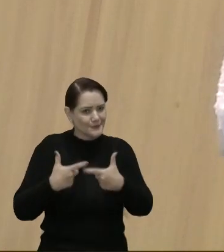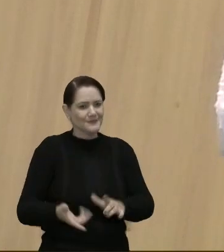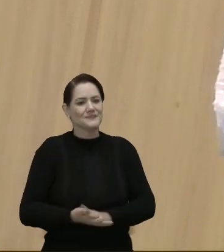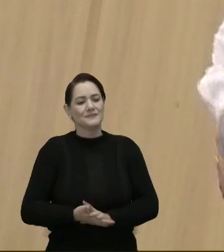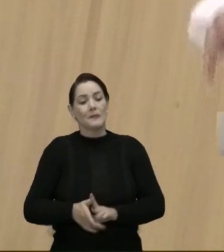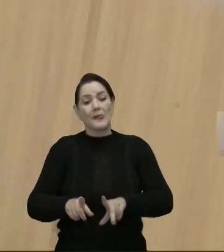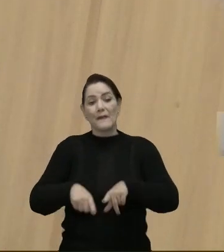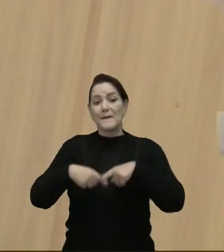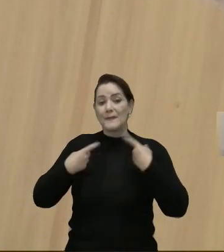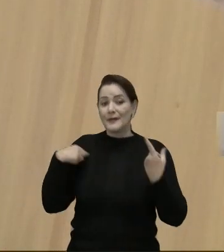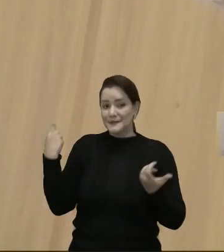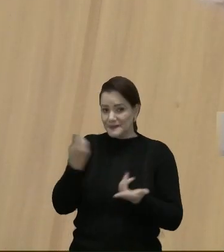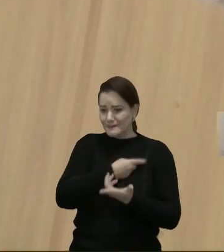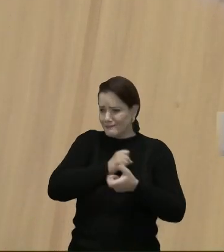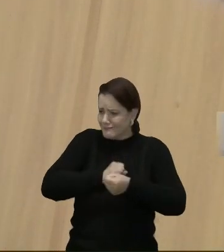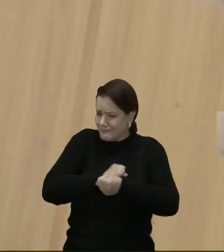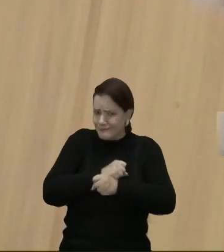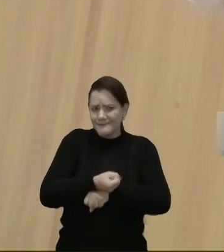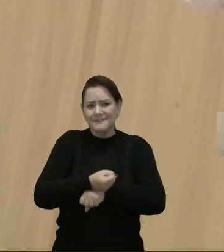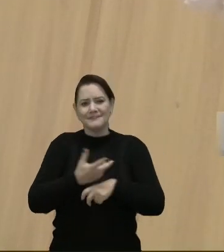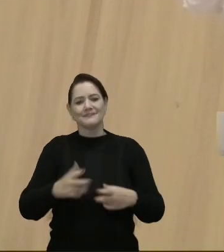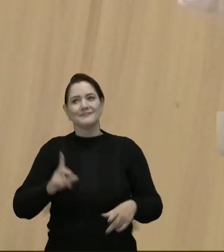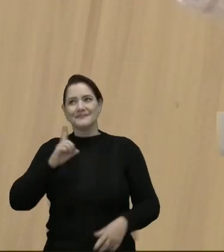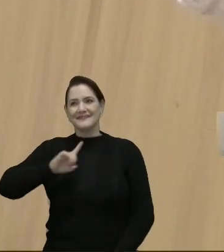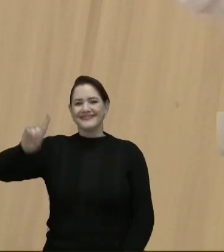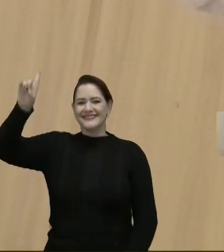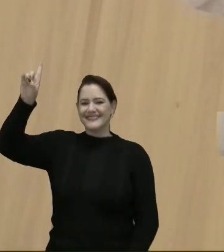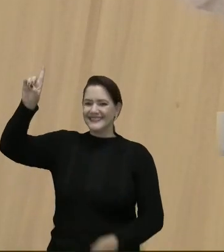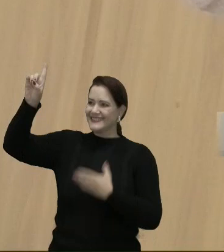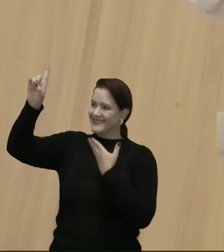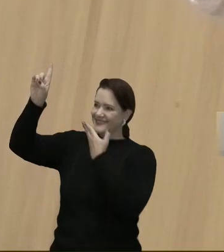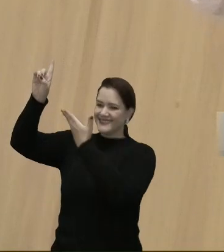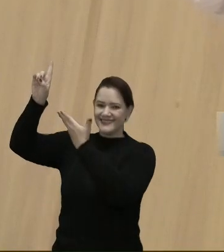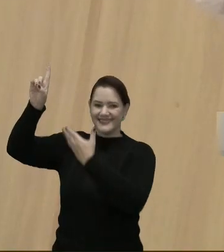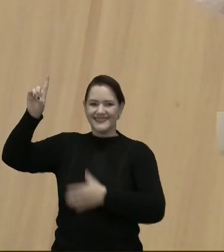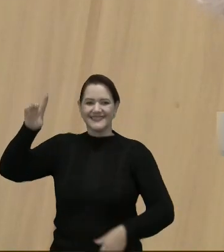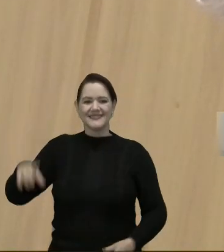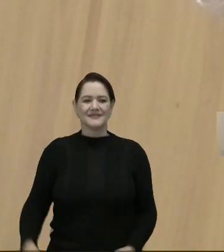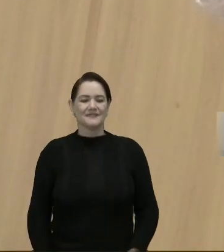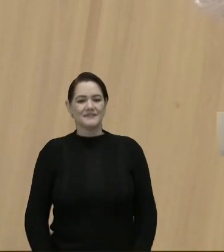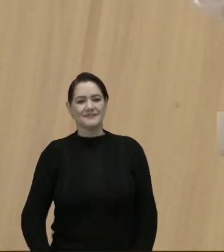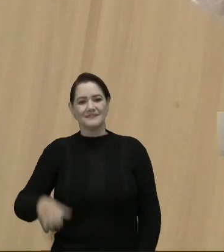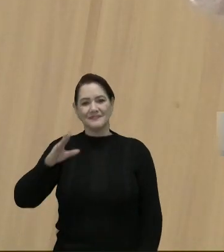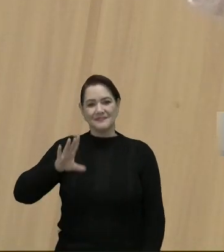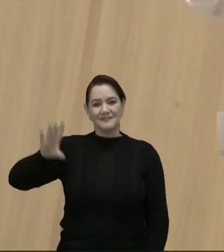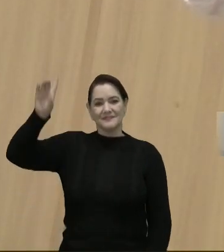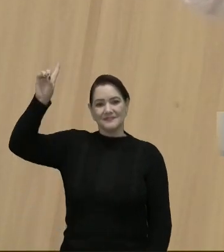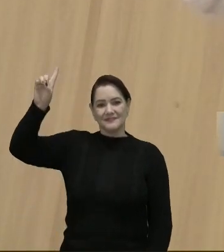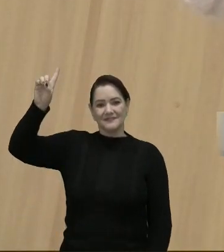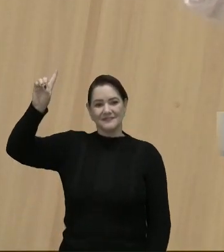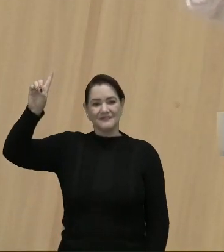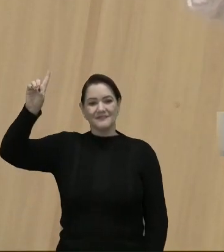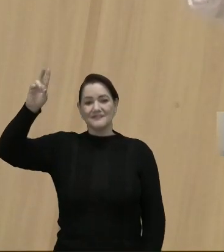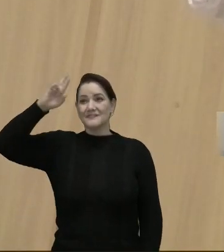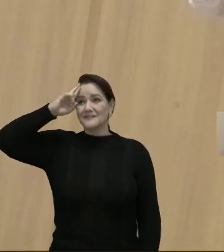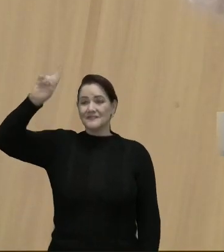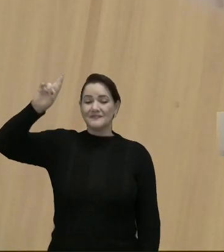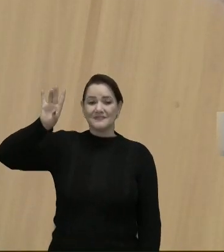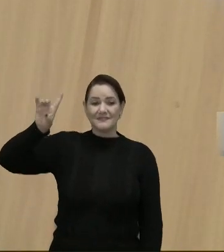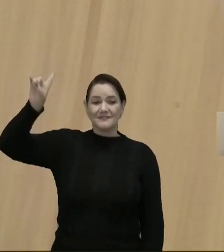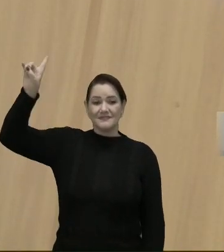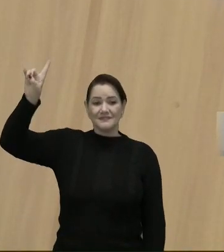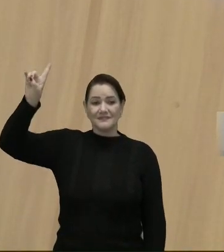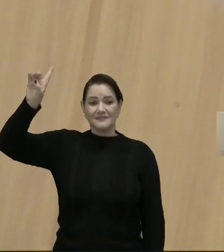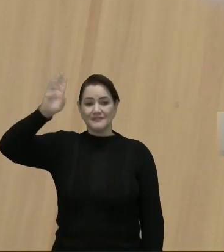mas se a gente está aqui hoje, é por Deus, né? Então, o agradecimento maior é ao Senhor Deus,